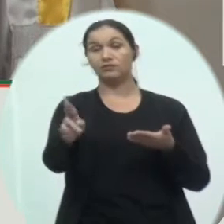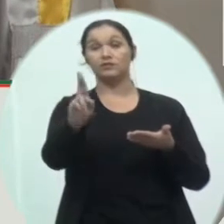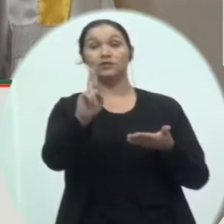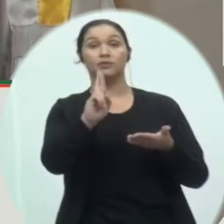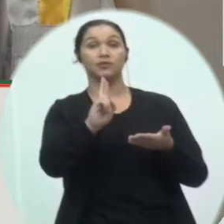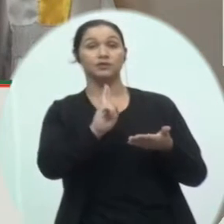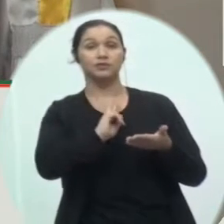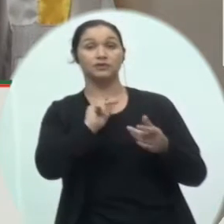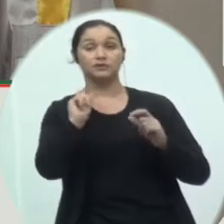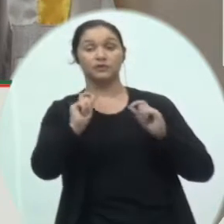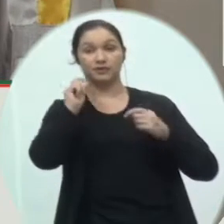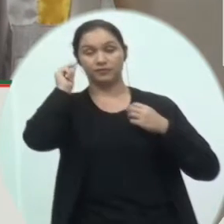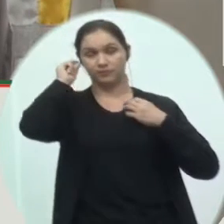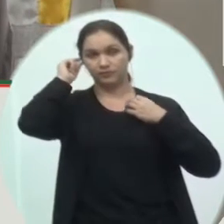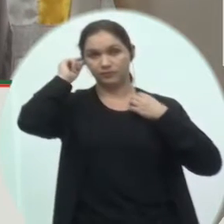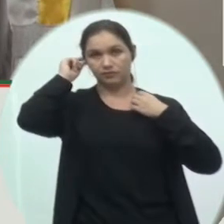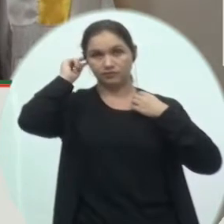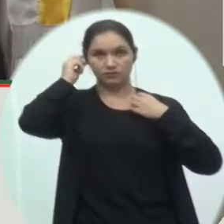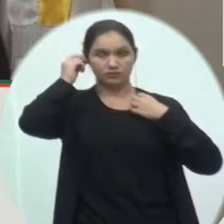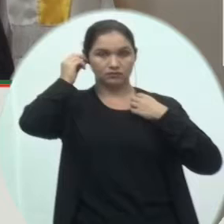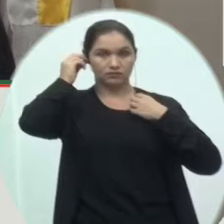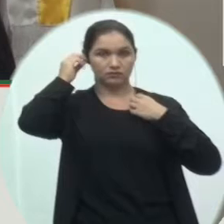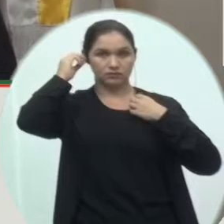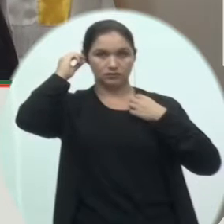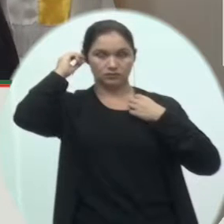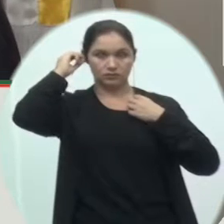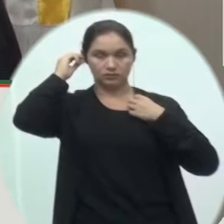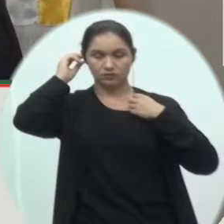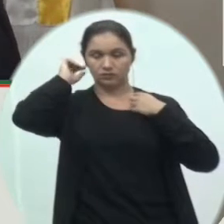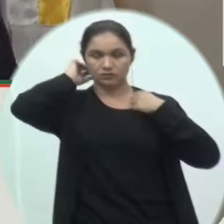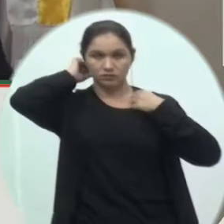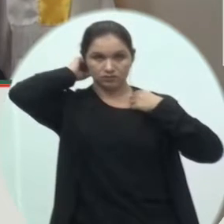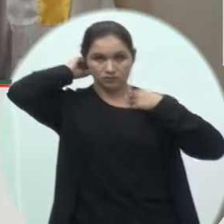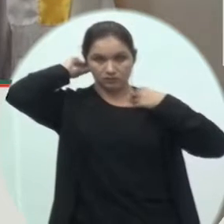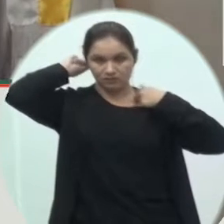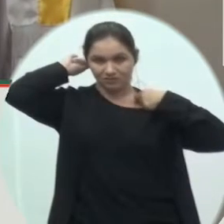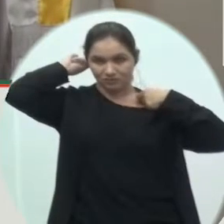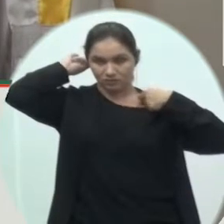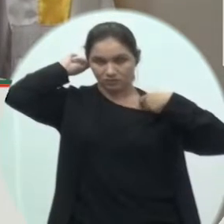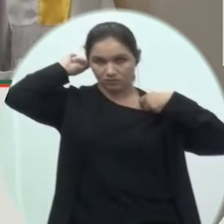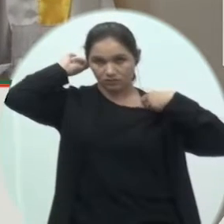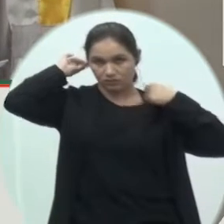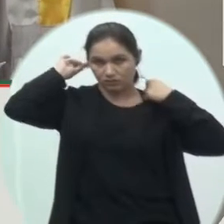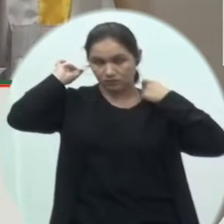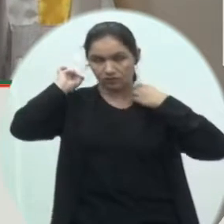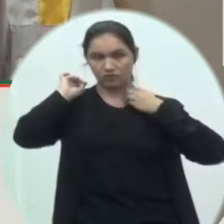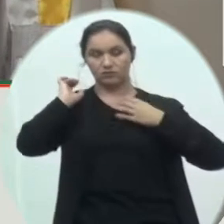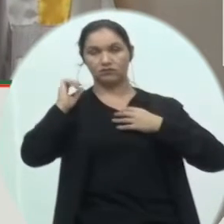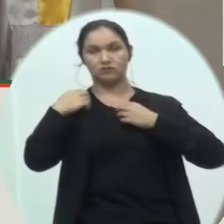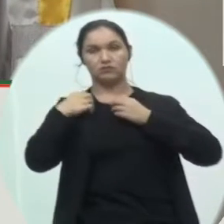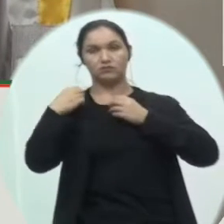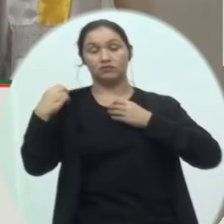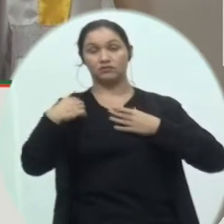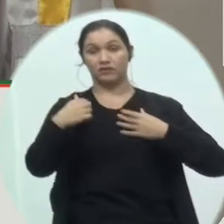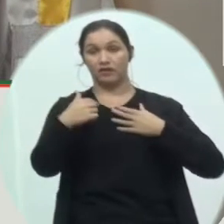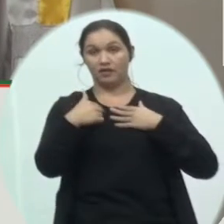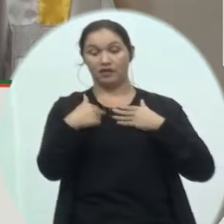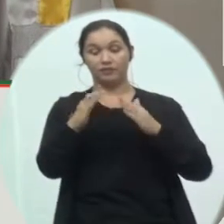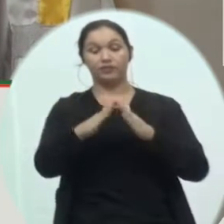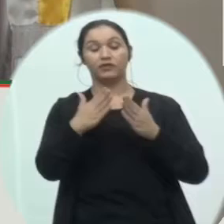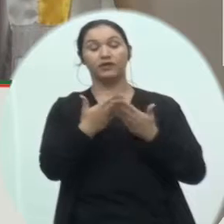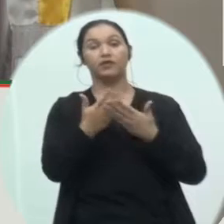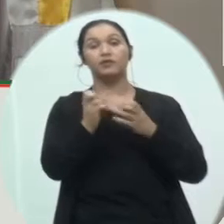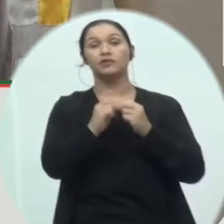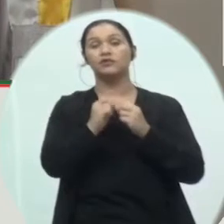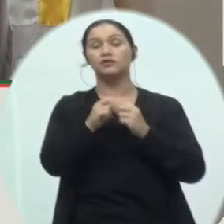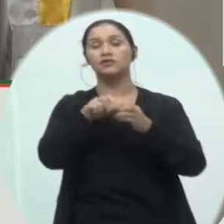resposta, ela realmente soa como um deboche, na minha avaliação. Eu fiz um requerimento perguntando